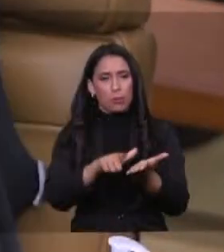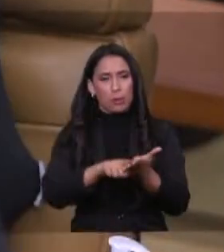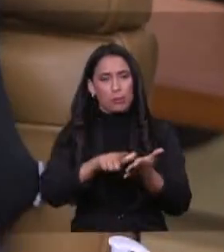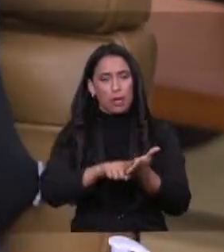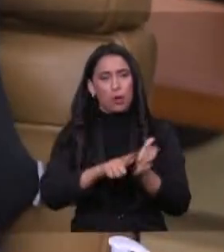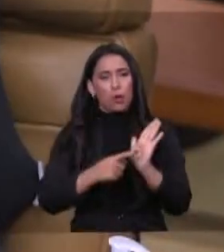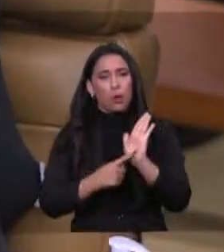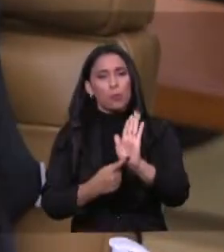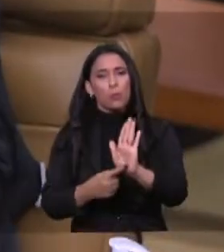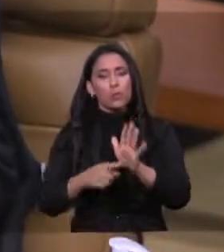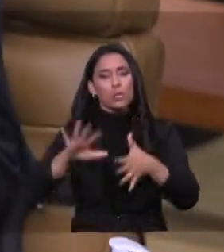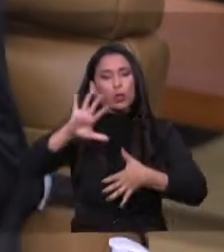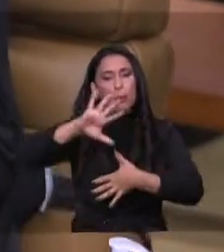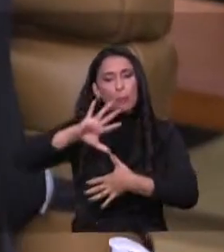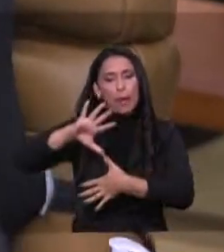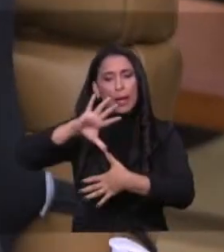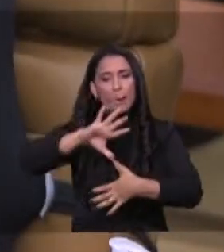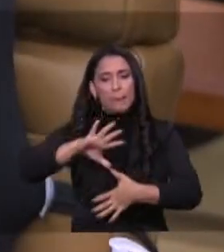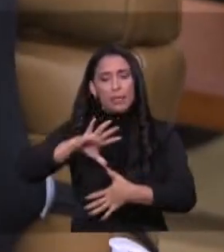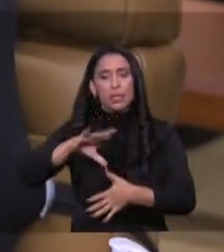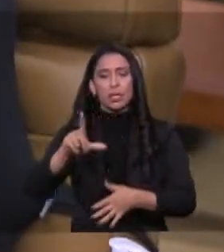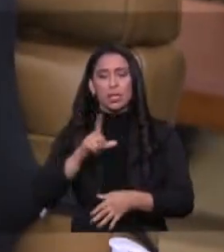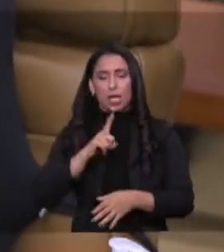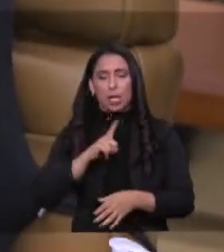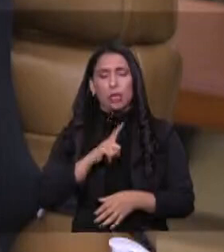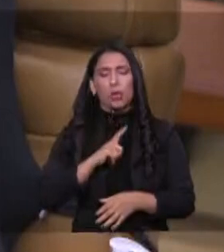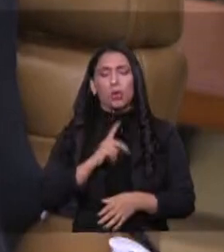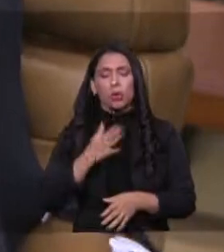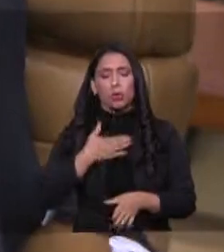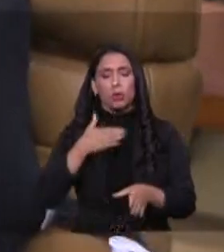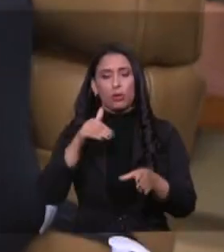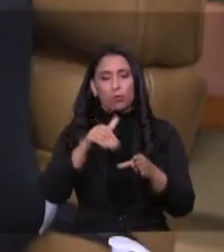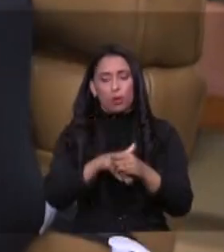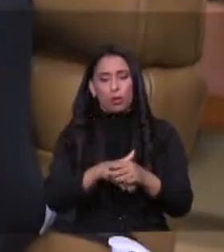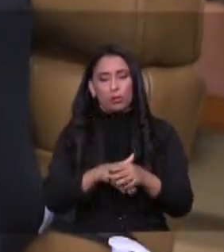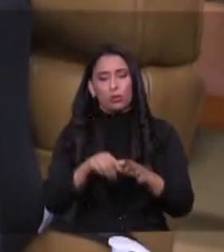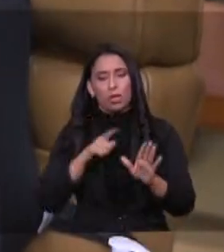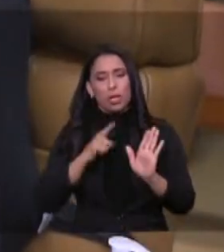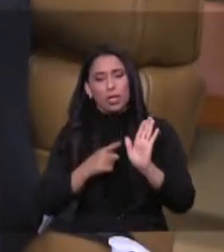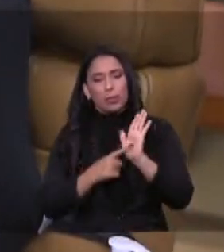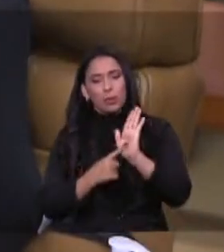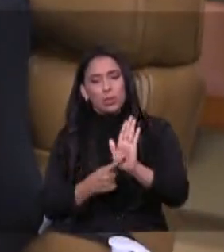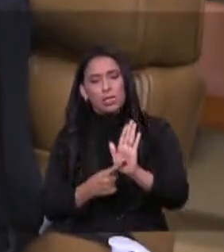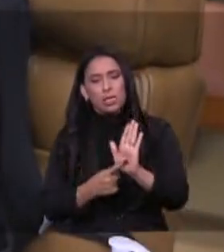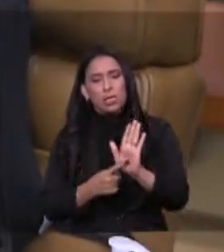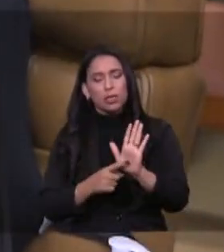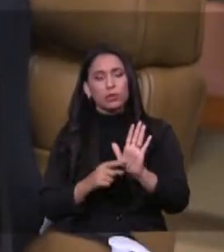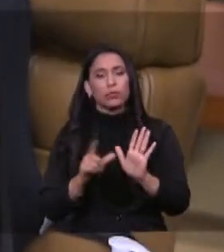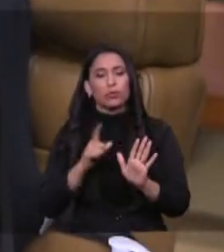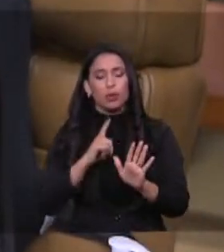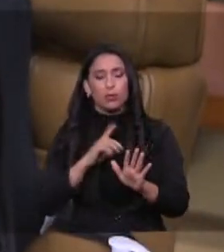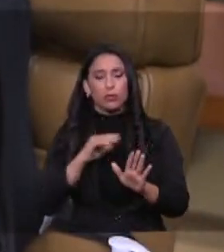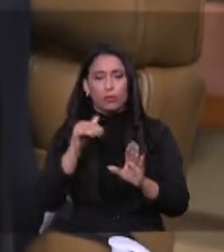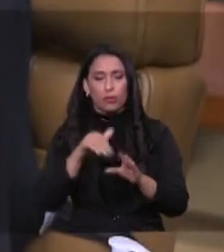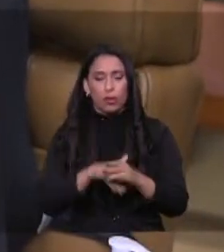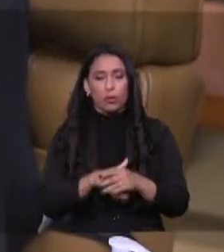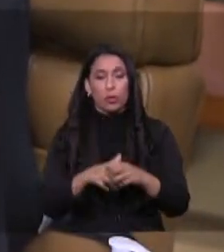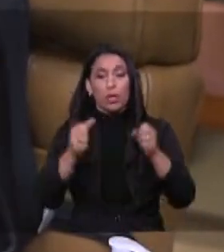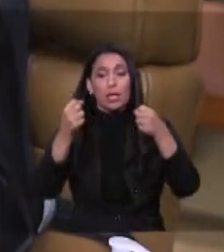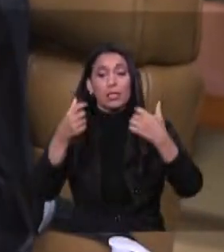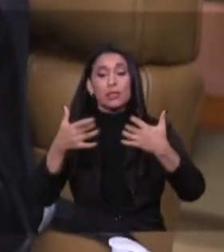que compõem o teor do meu voto, mas que dão uma dimensão